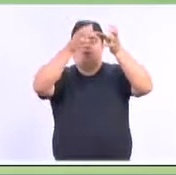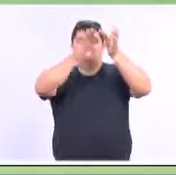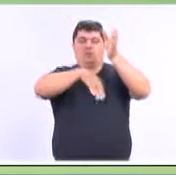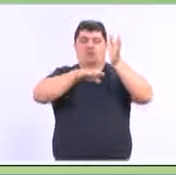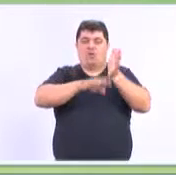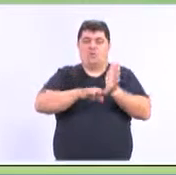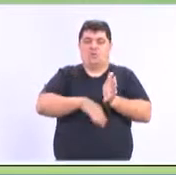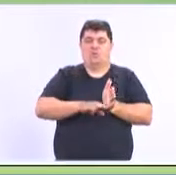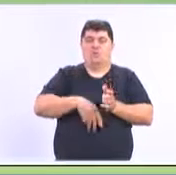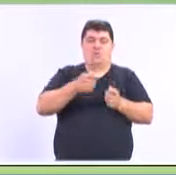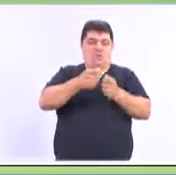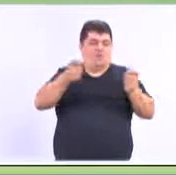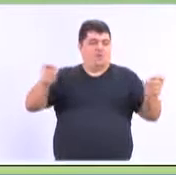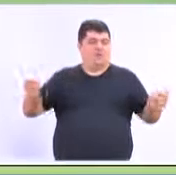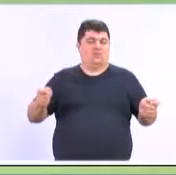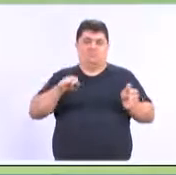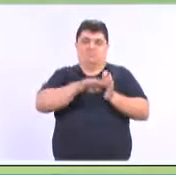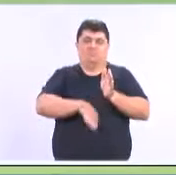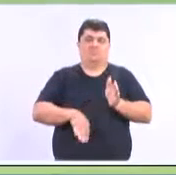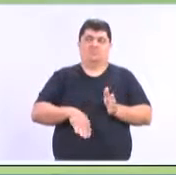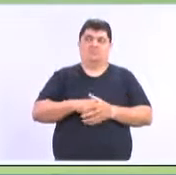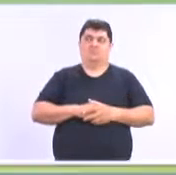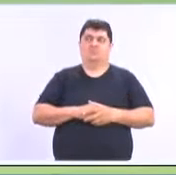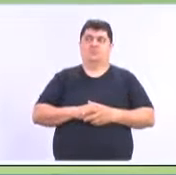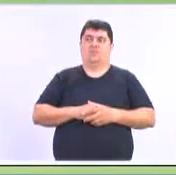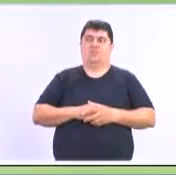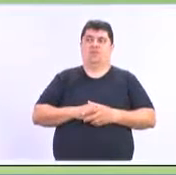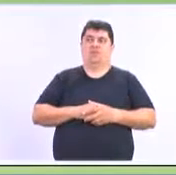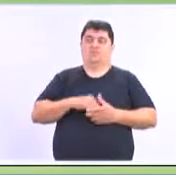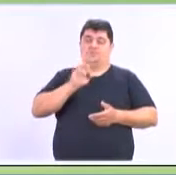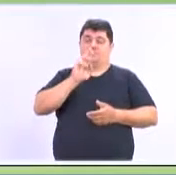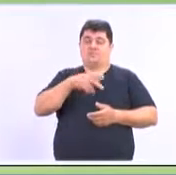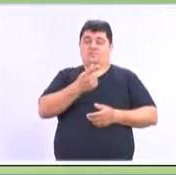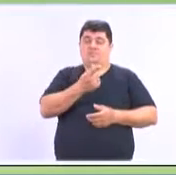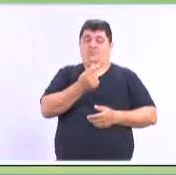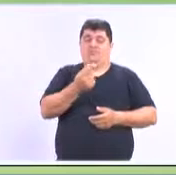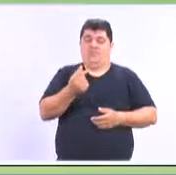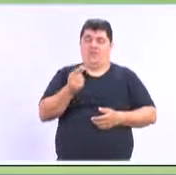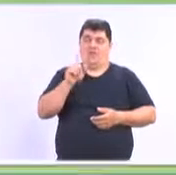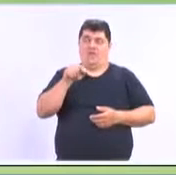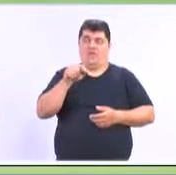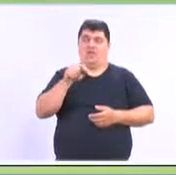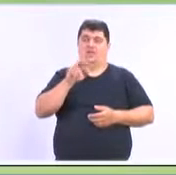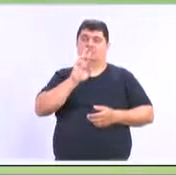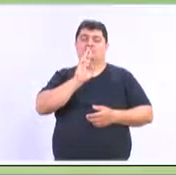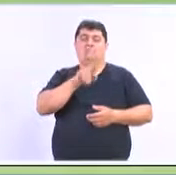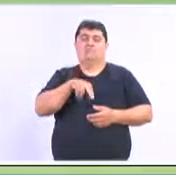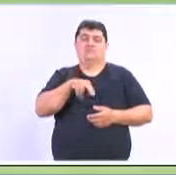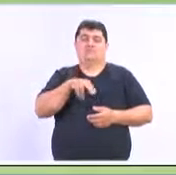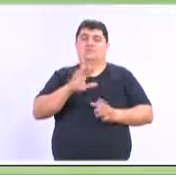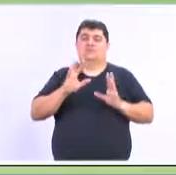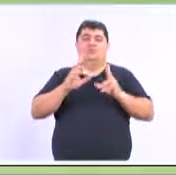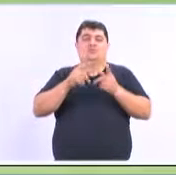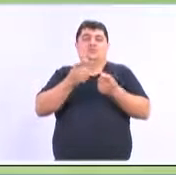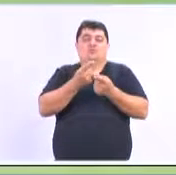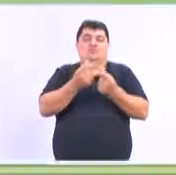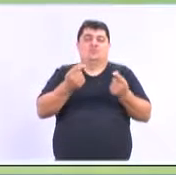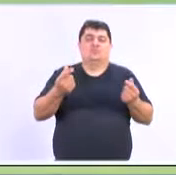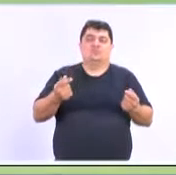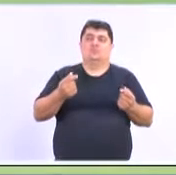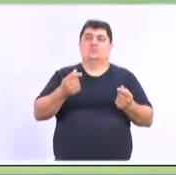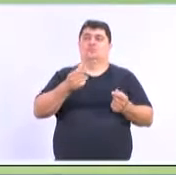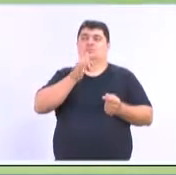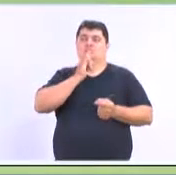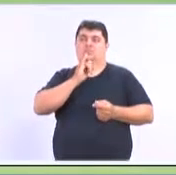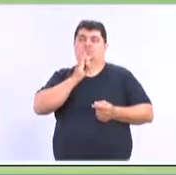cada estrutura dessa traz. Meu resultado financeiro é o resultado das operações financeiras da empresa, tal